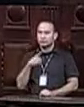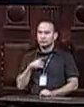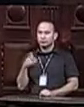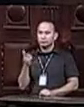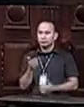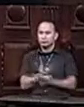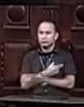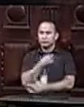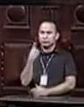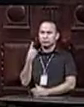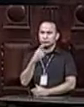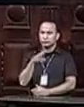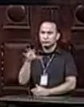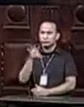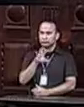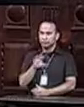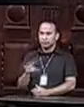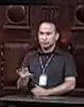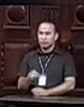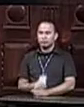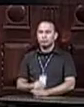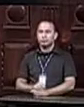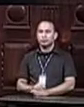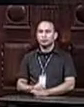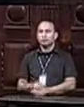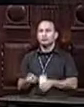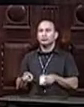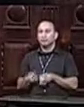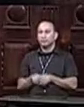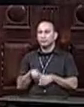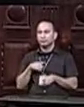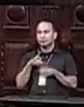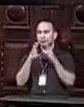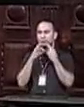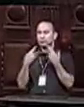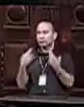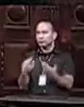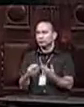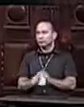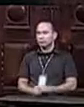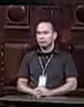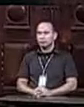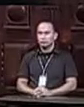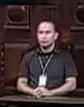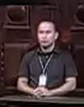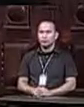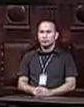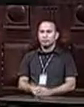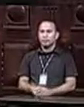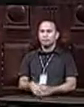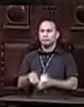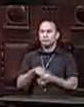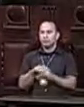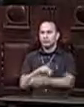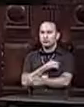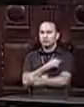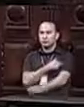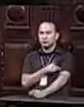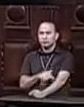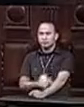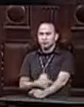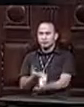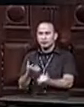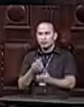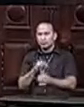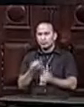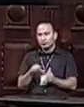Estado. Também participei, em seguida, de uma audiência na Comissão de Educação, e aí eu queria mudar um